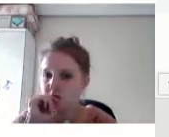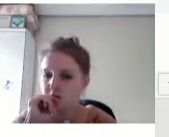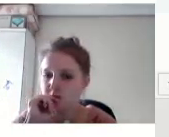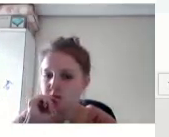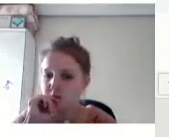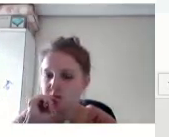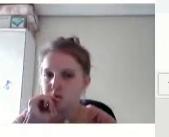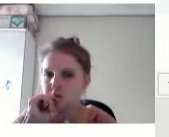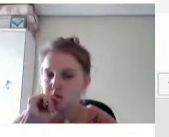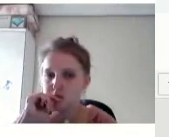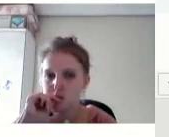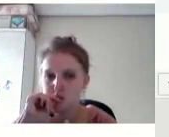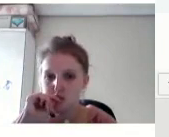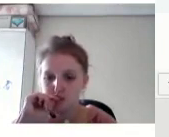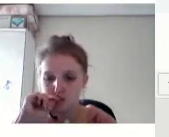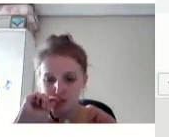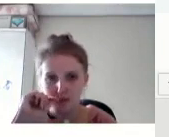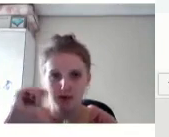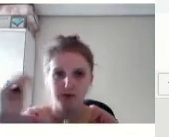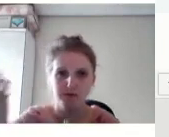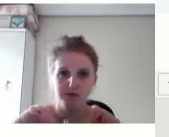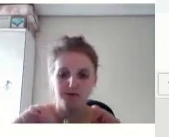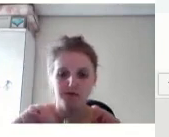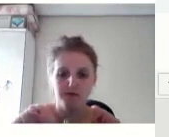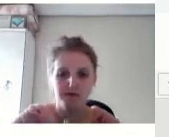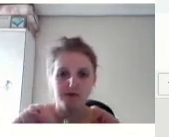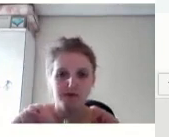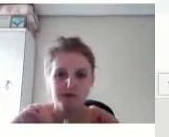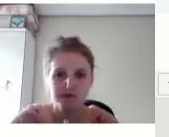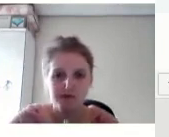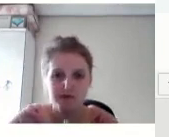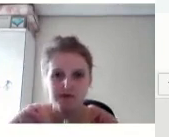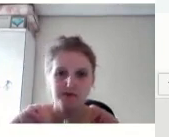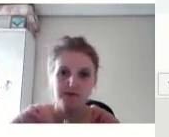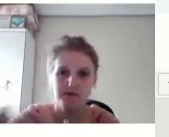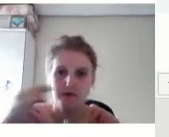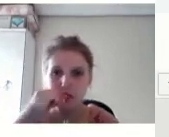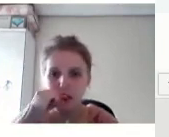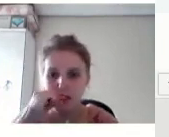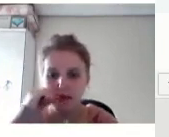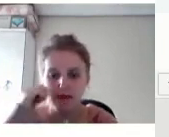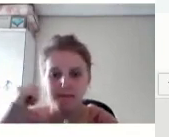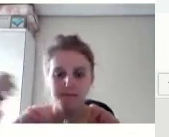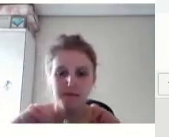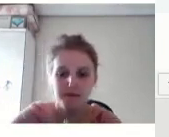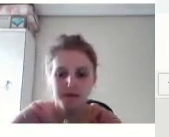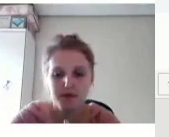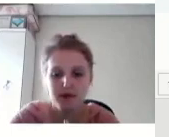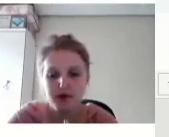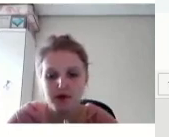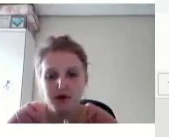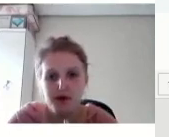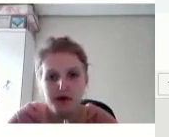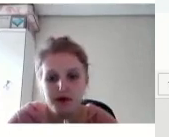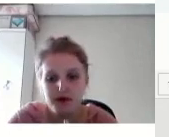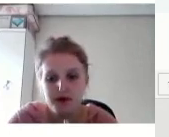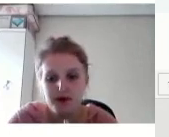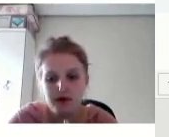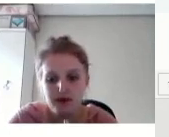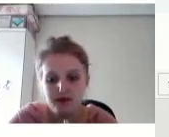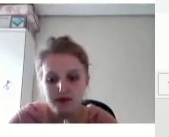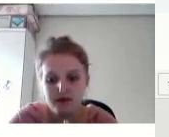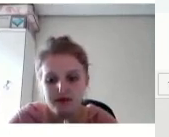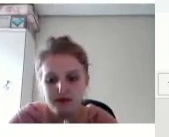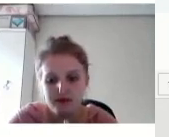explícita temporal no tempo da minha funcional F. Então, se eu tenho uma funcional F, que depende do campo e do campo conjugado, né, canônico,